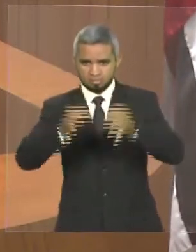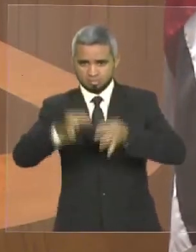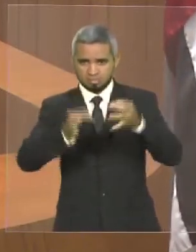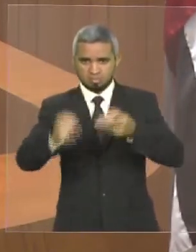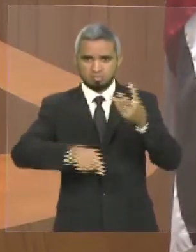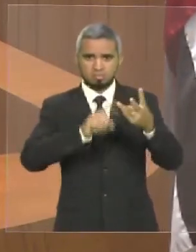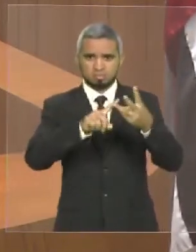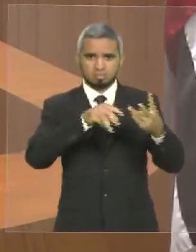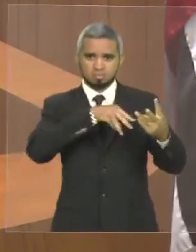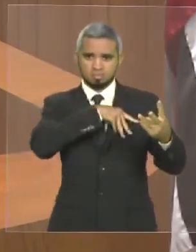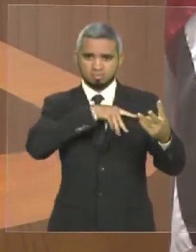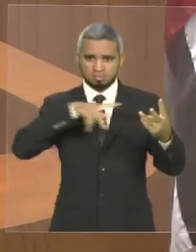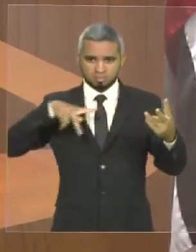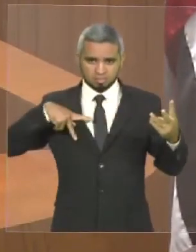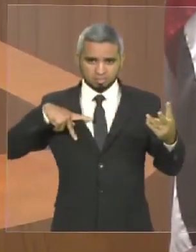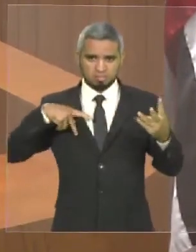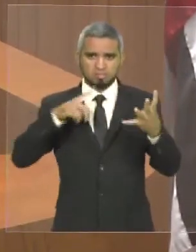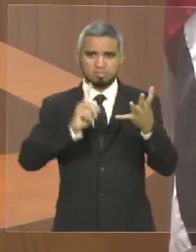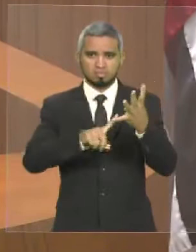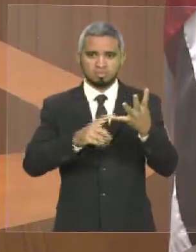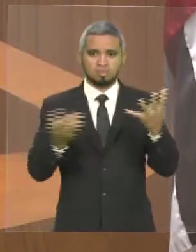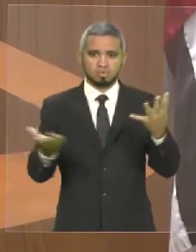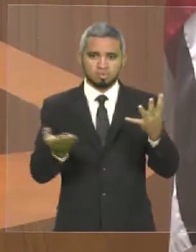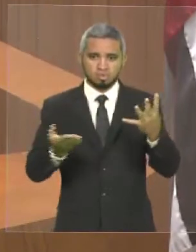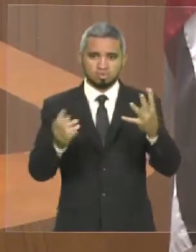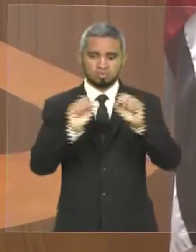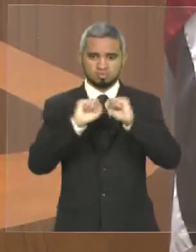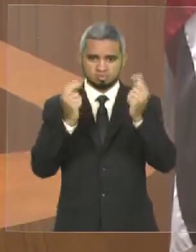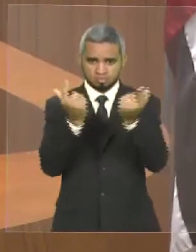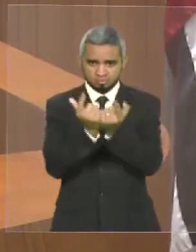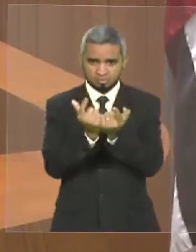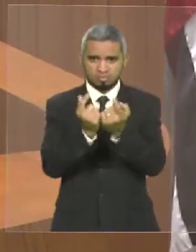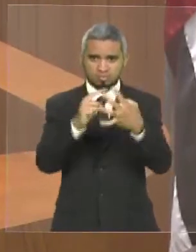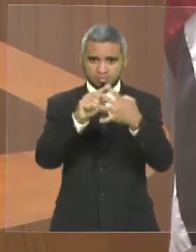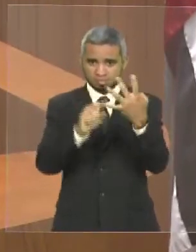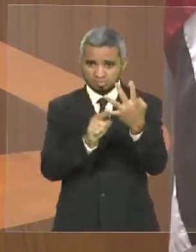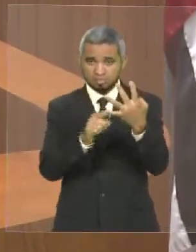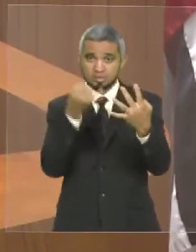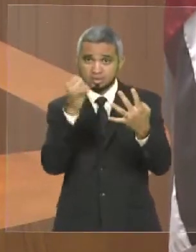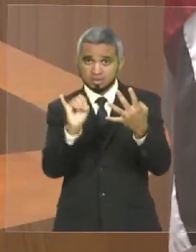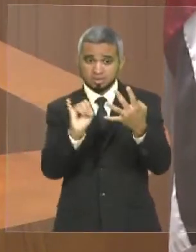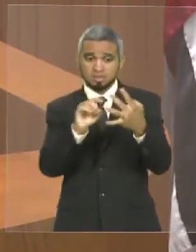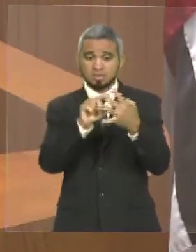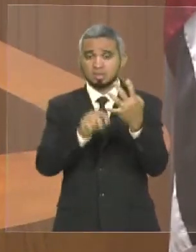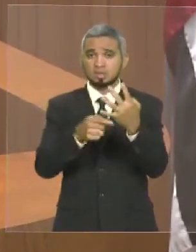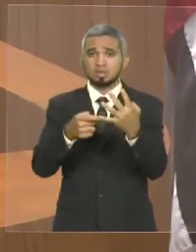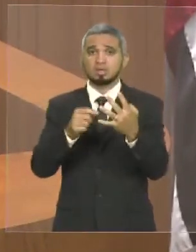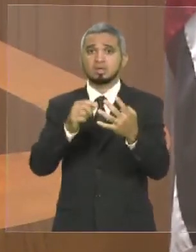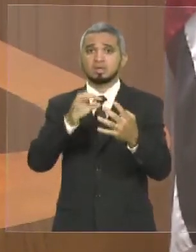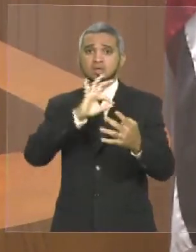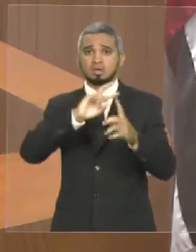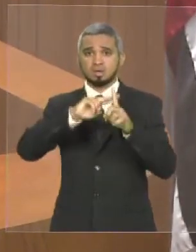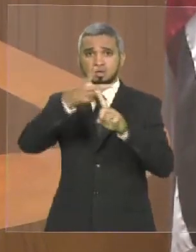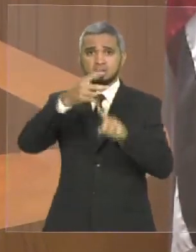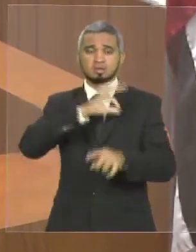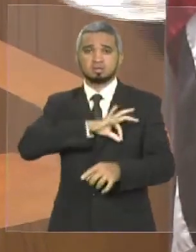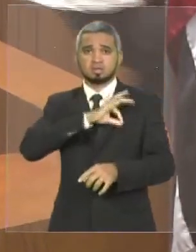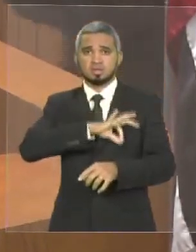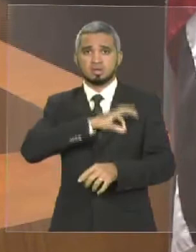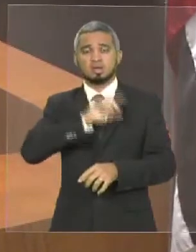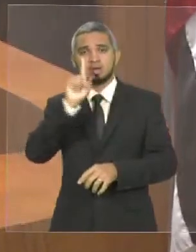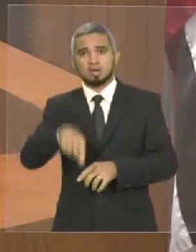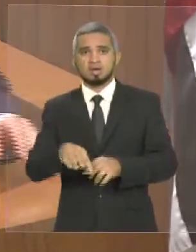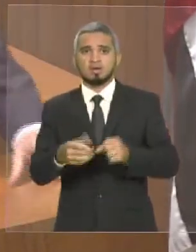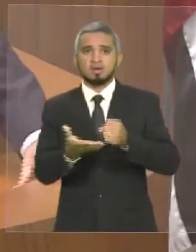Público e será dada hoje aos servidores desta casa, se essa recomposição salarial vai incidir sobre o vencimento ou